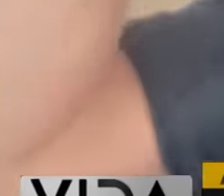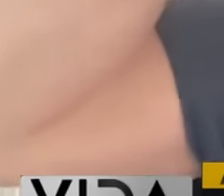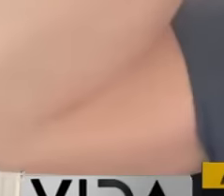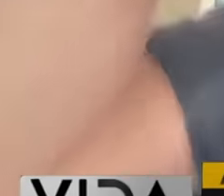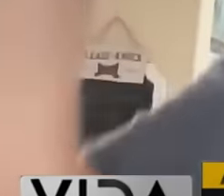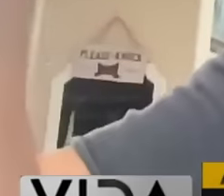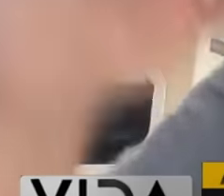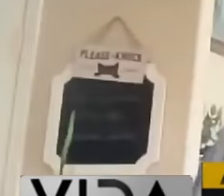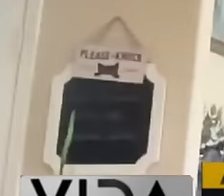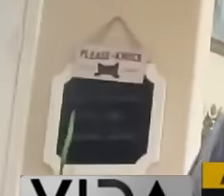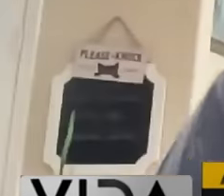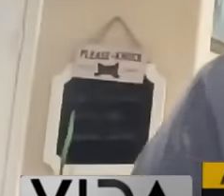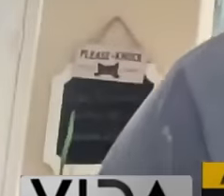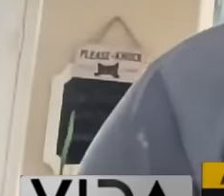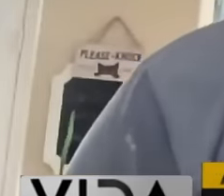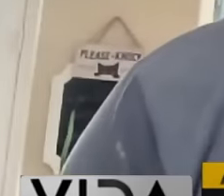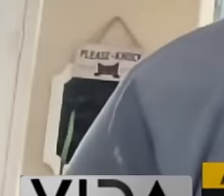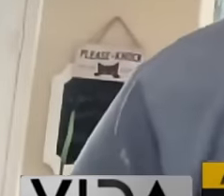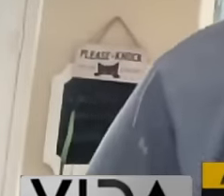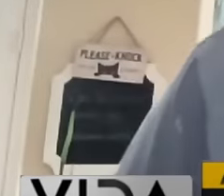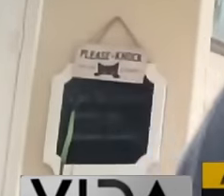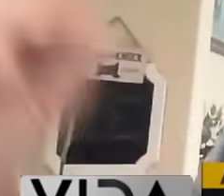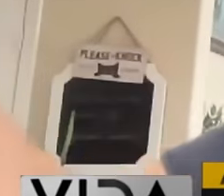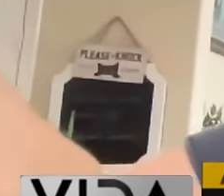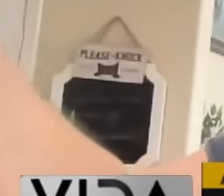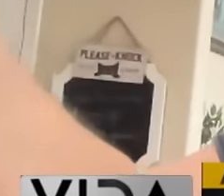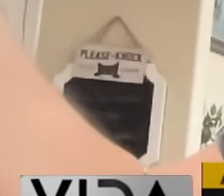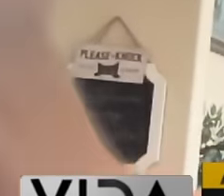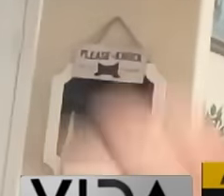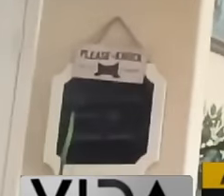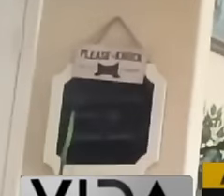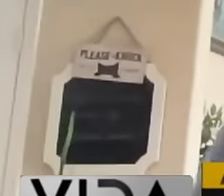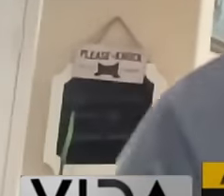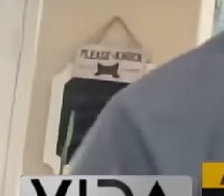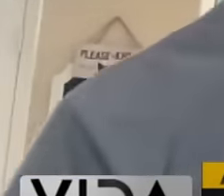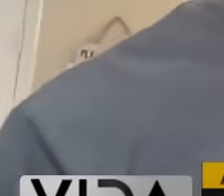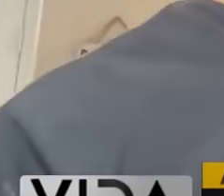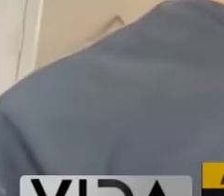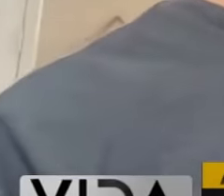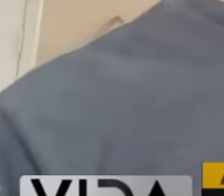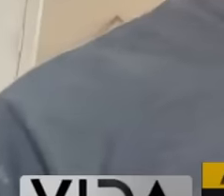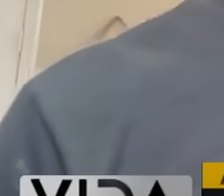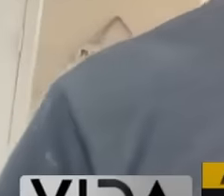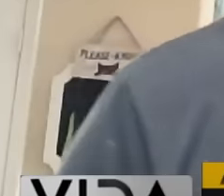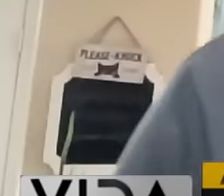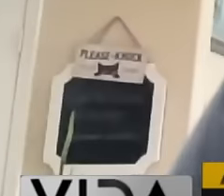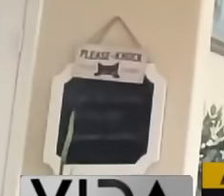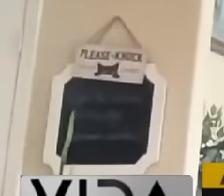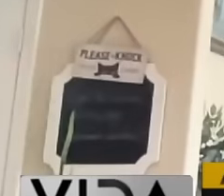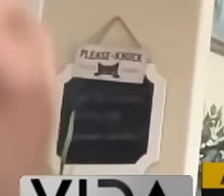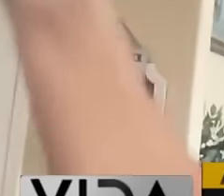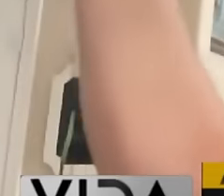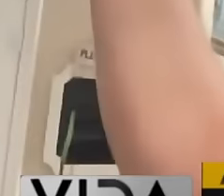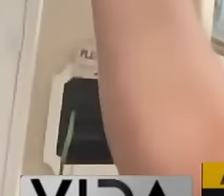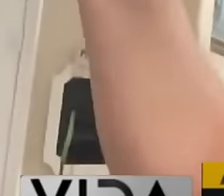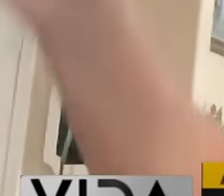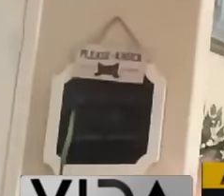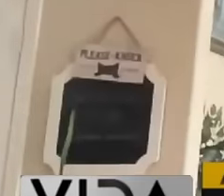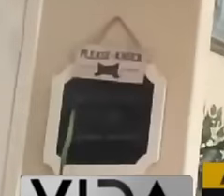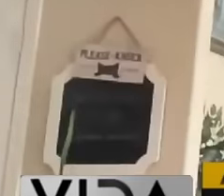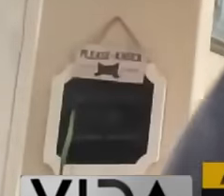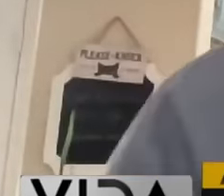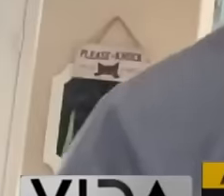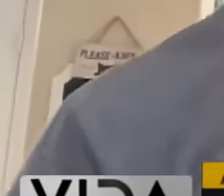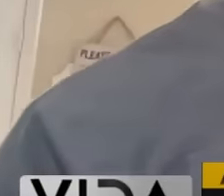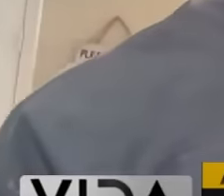que ver com você gosta do partido da direita, você gosta do partido da esquerda, você gosta do juiz da Suprema